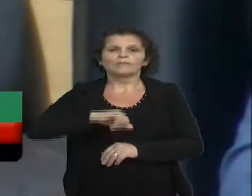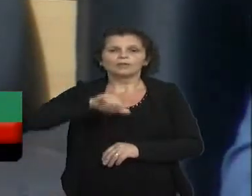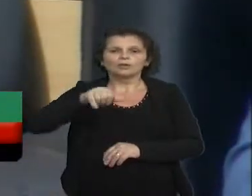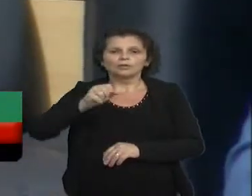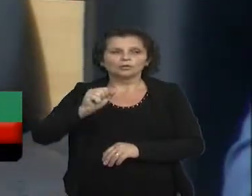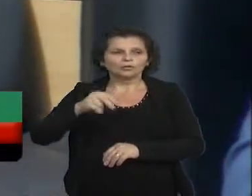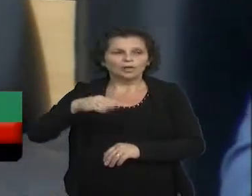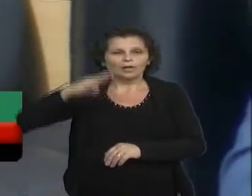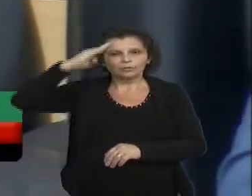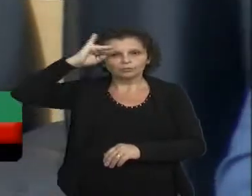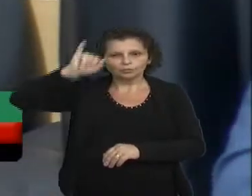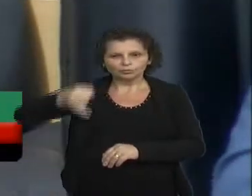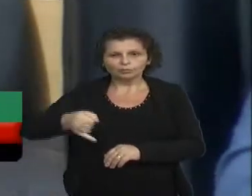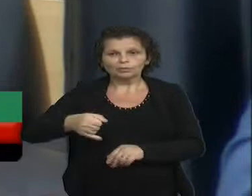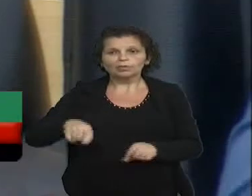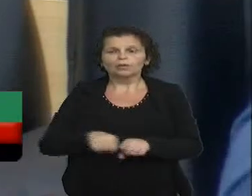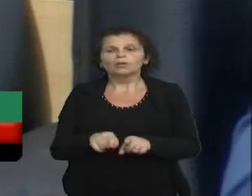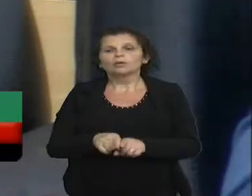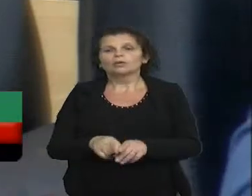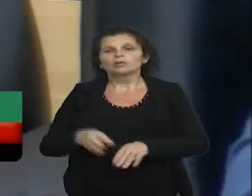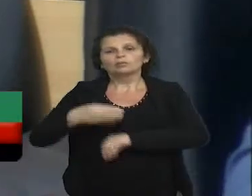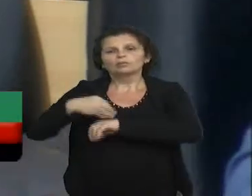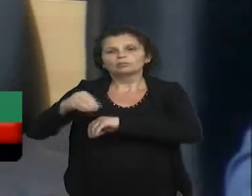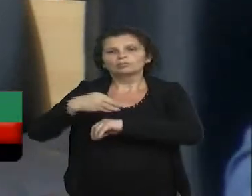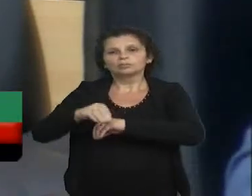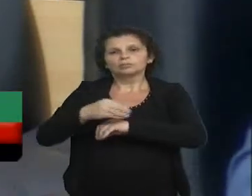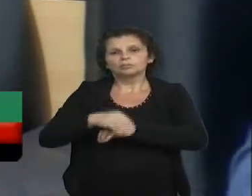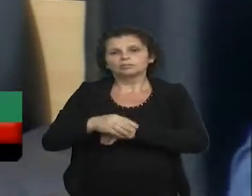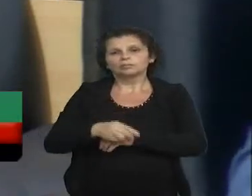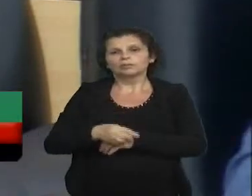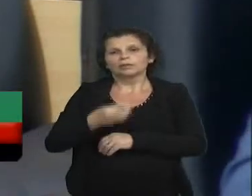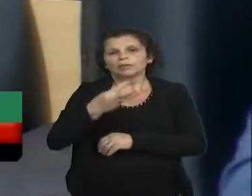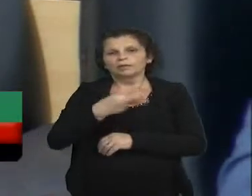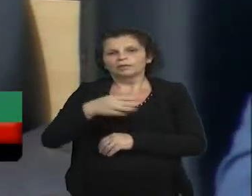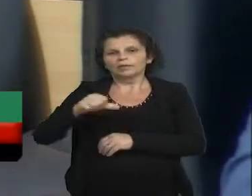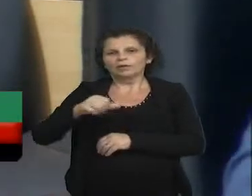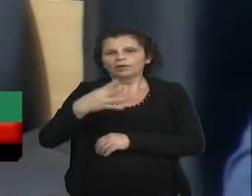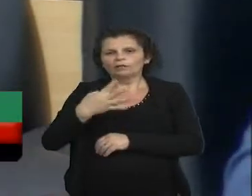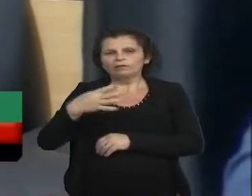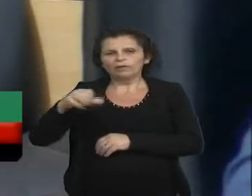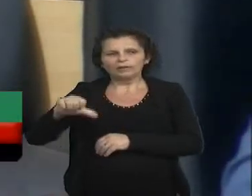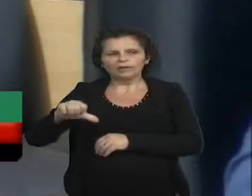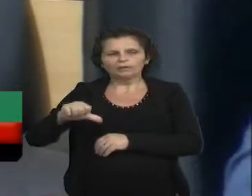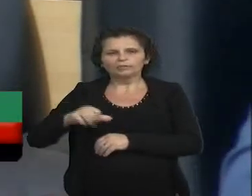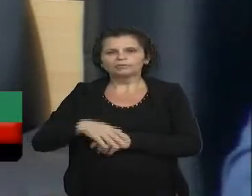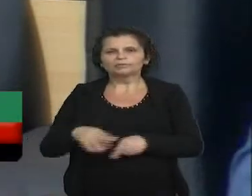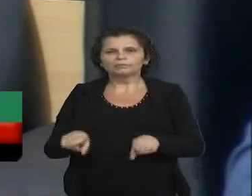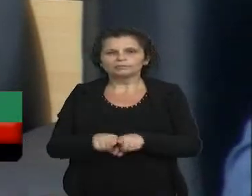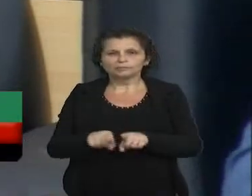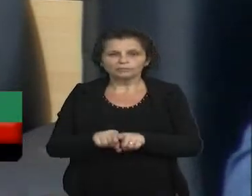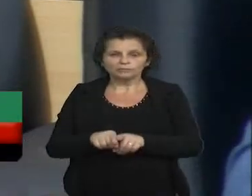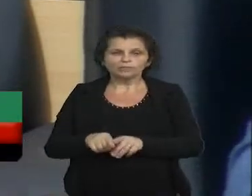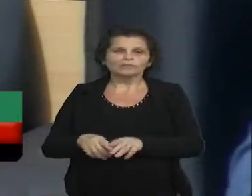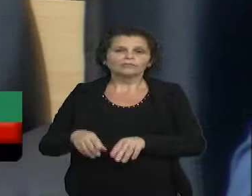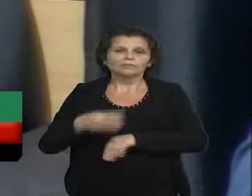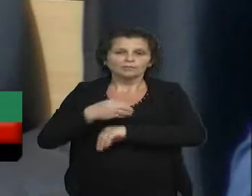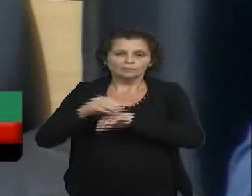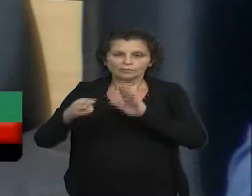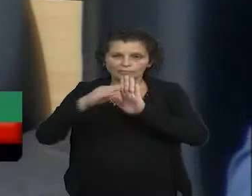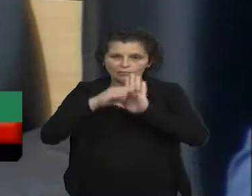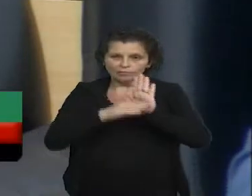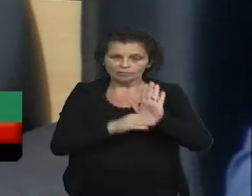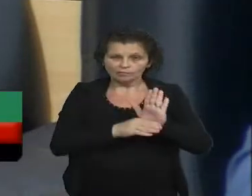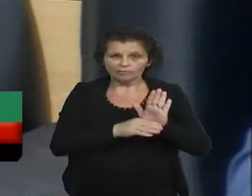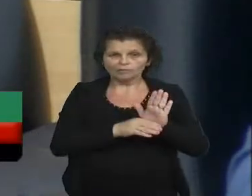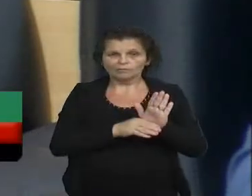Juco. Indicação de número 4939 de 2022. Indica-se à mesa, observadas as formalidades